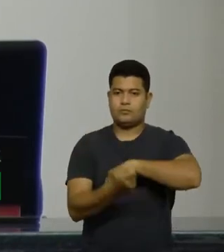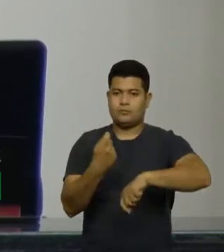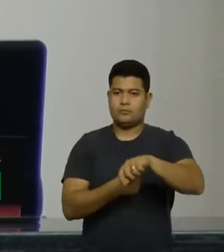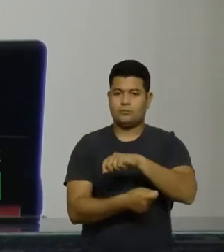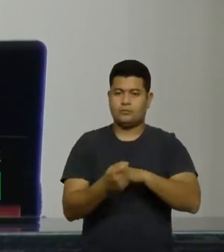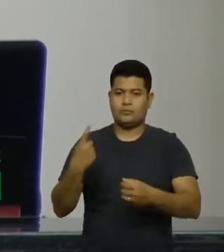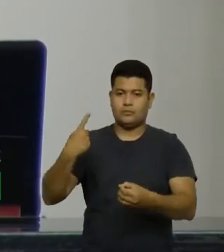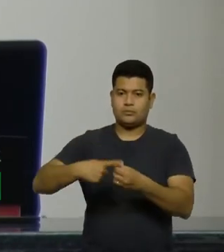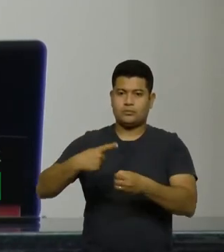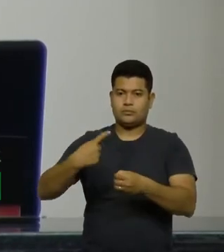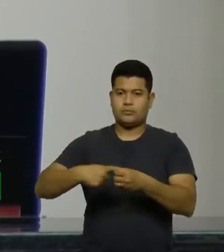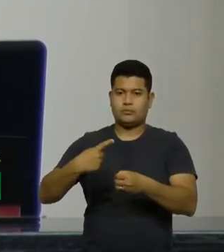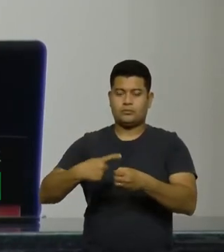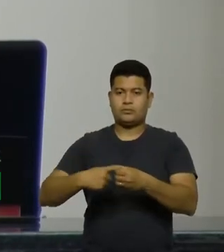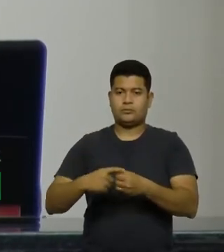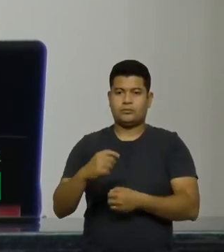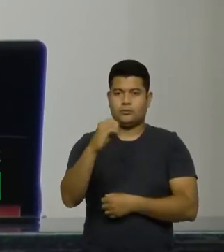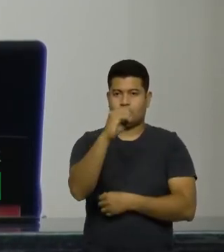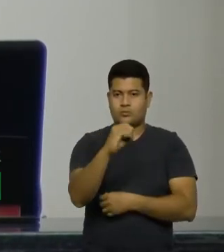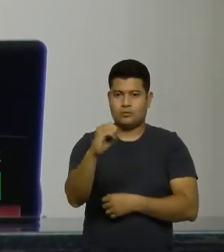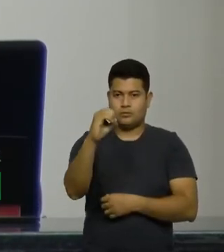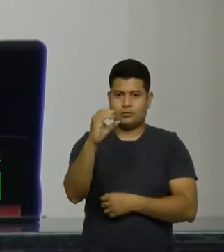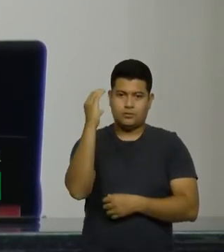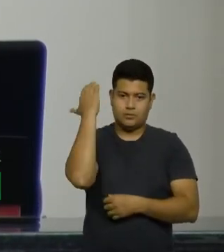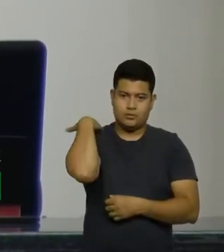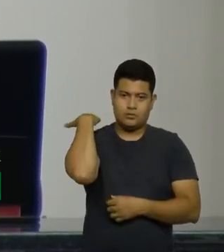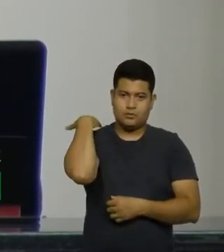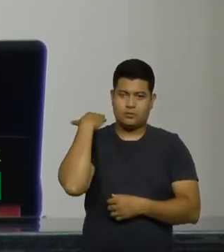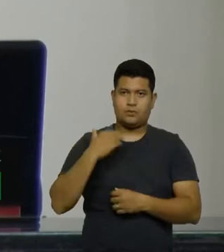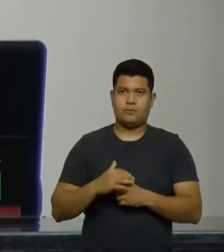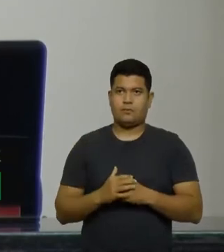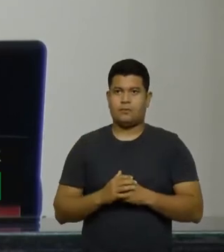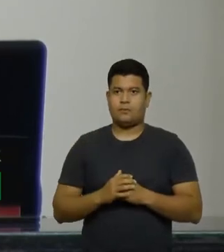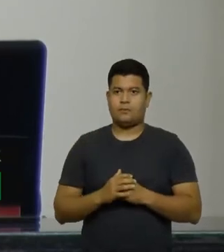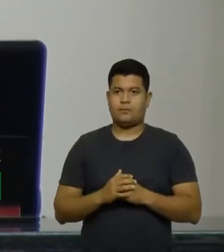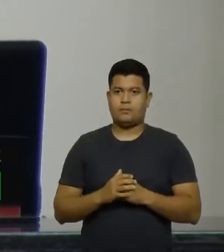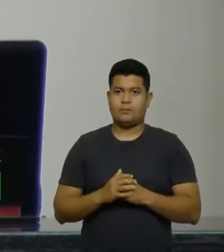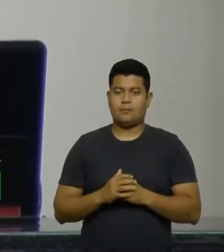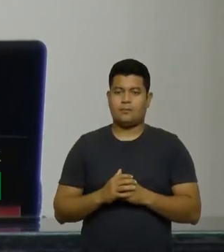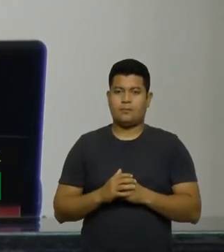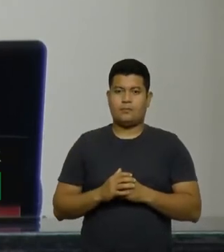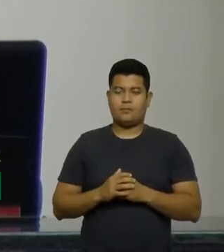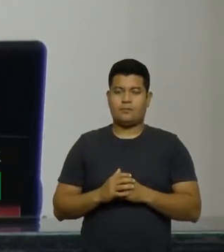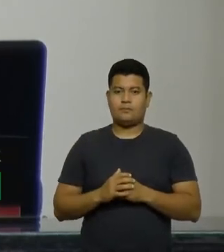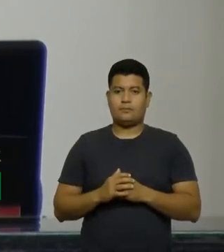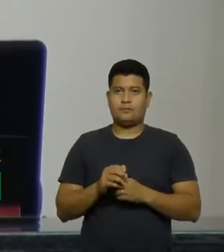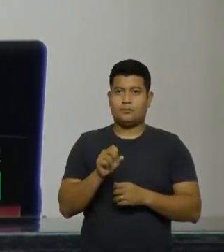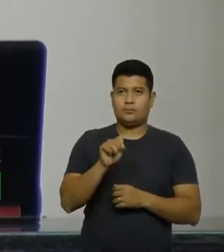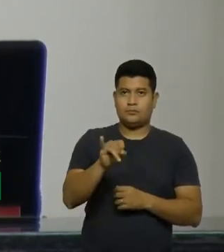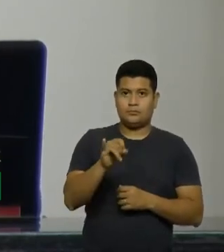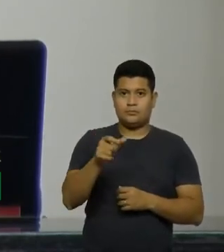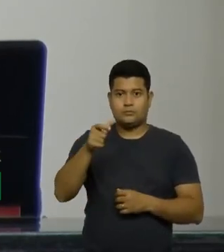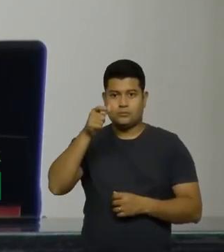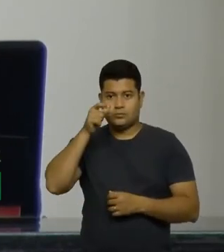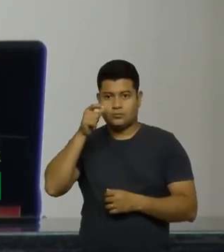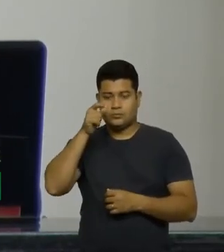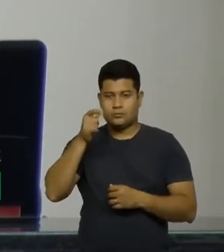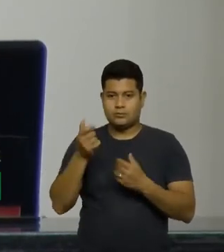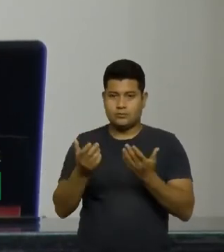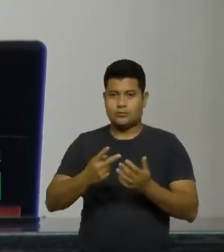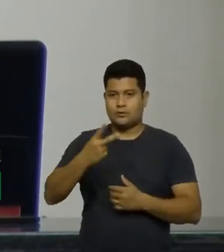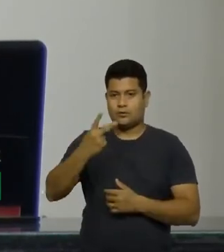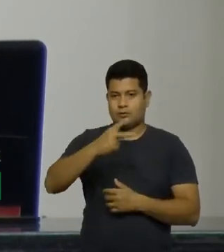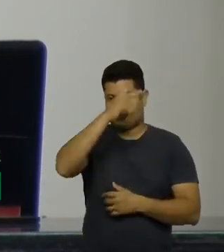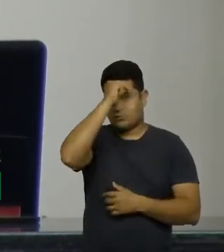do município de Otacílio Costa. Se estiver acompanhando o vice, o Leonir